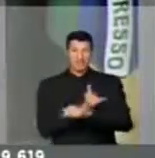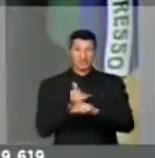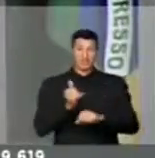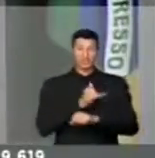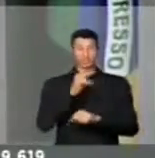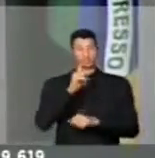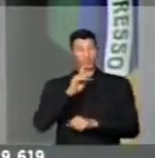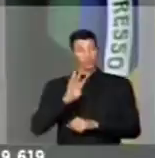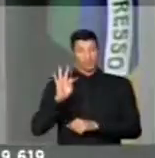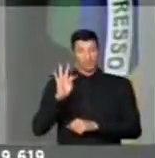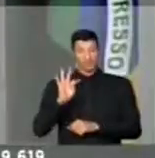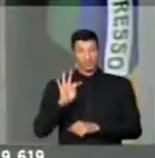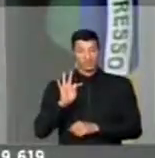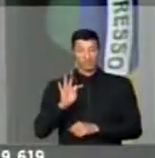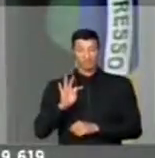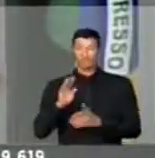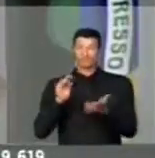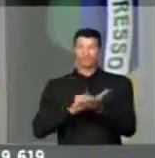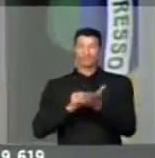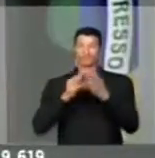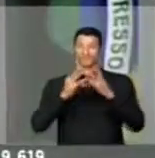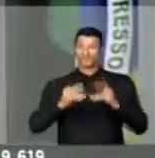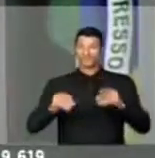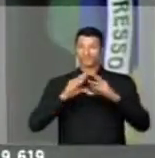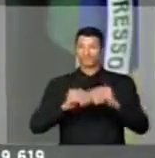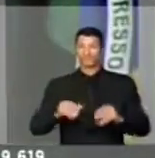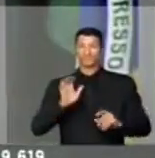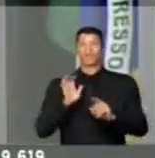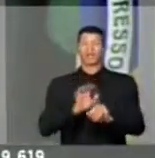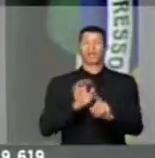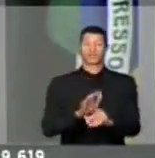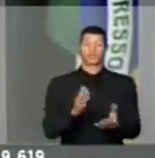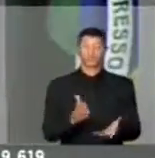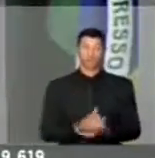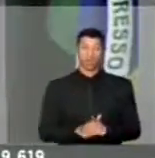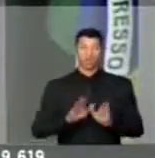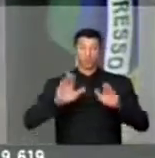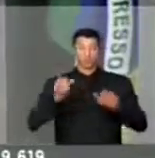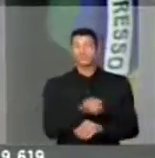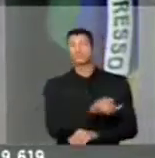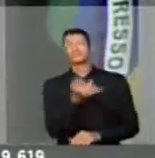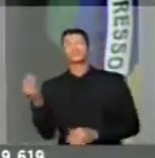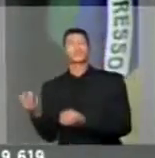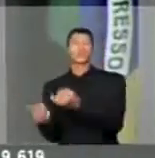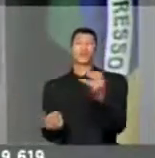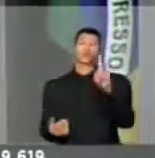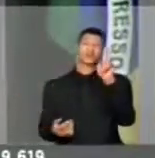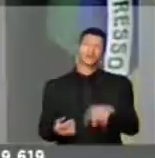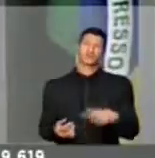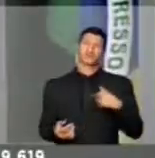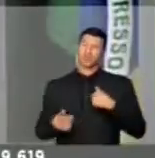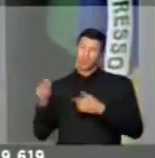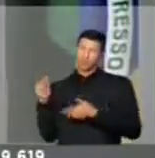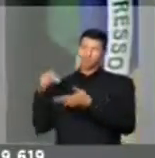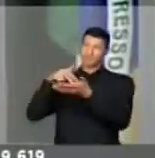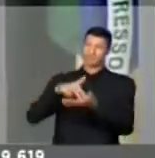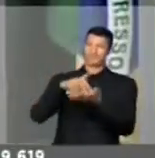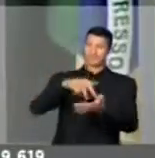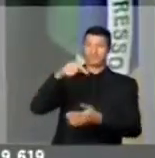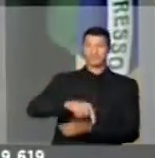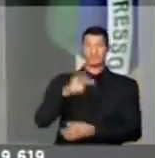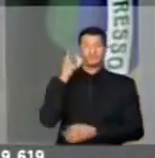do PT desqualificar o seu agressor. Quantas e quantas vezes eu subia nessa